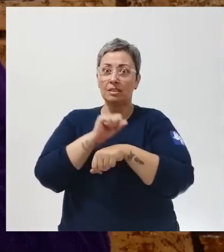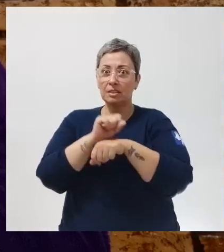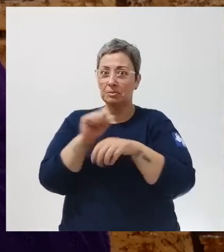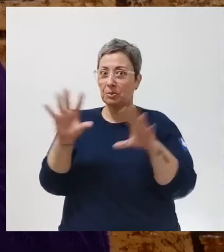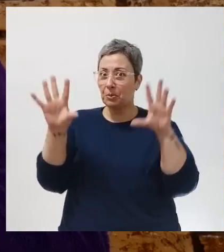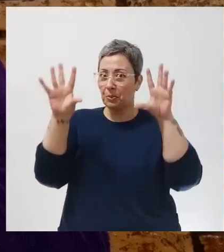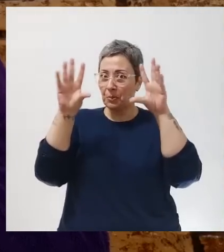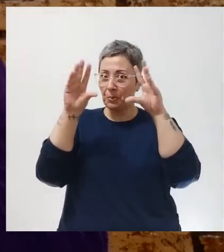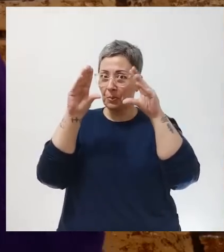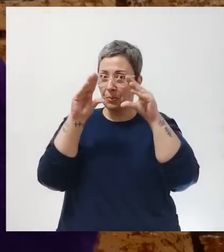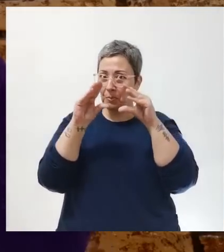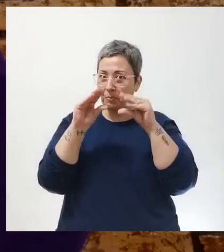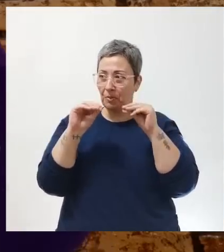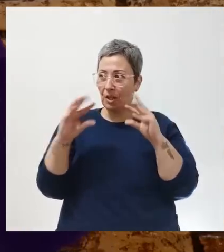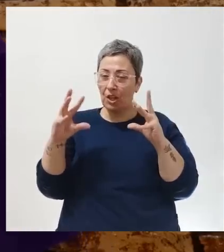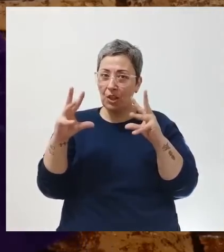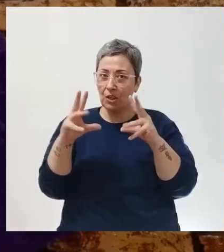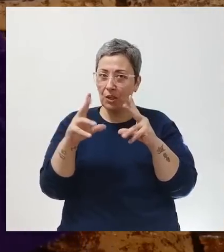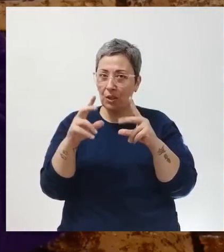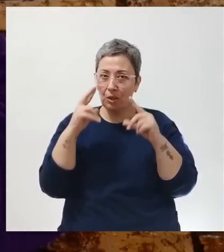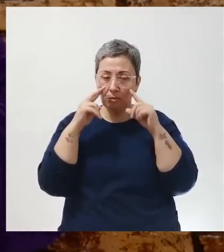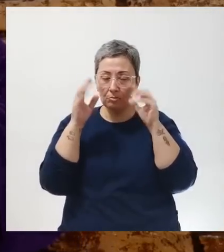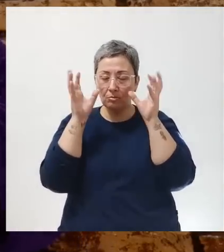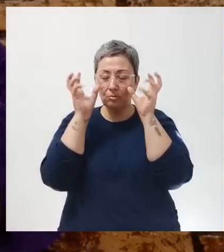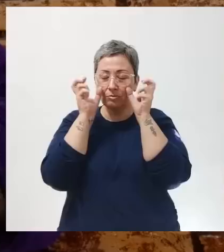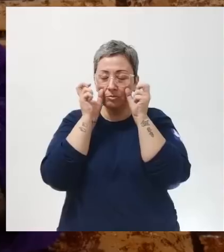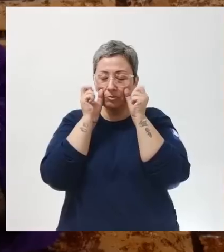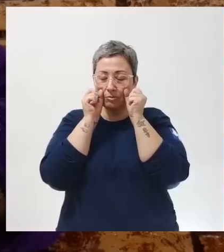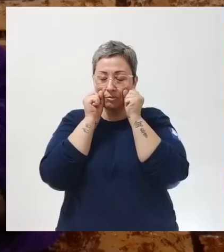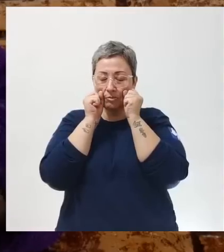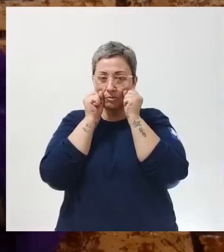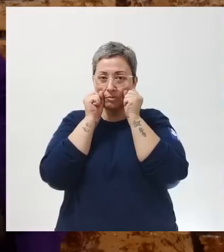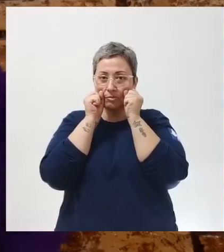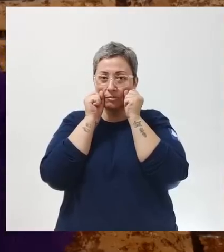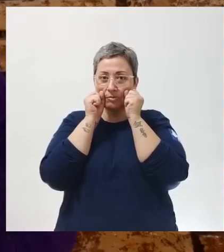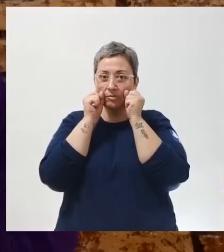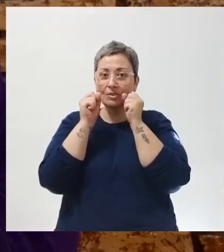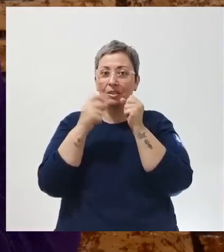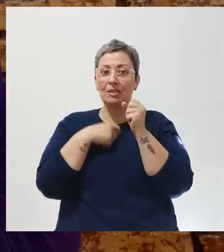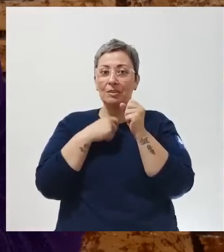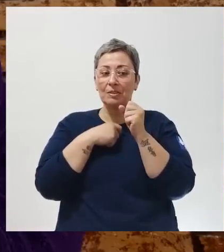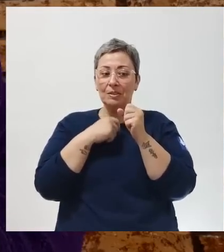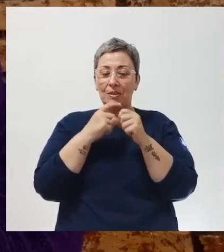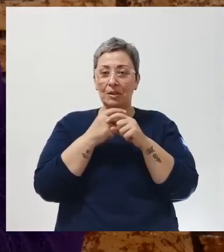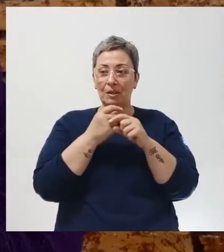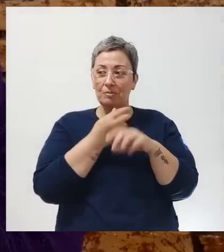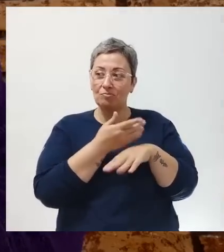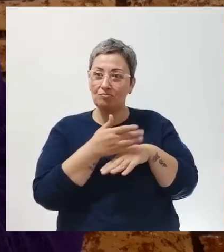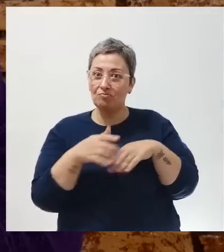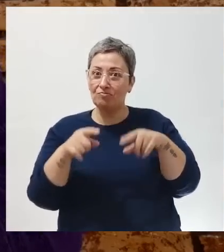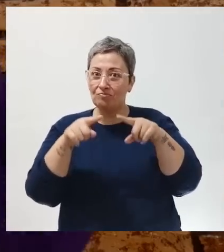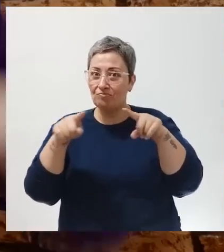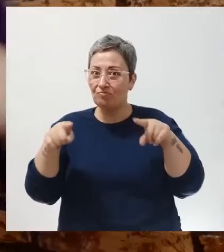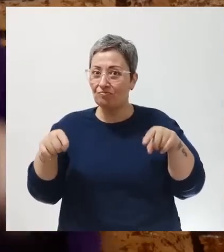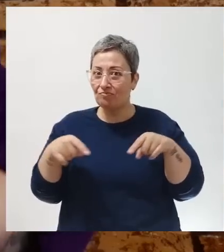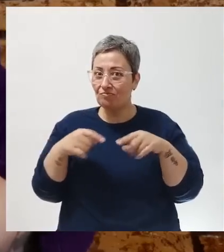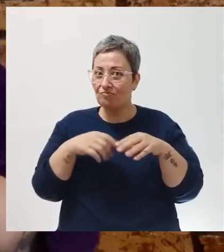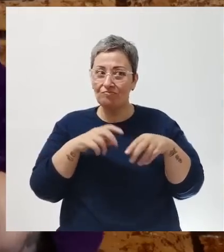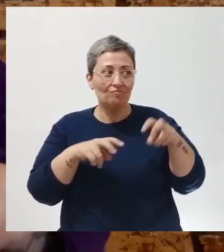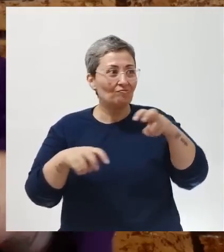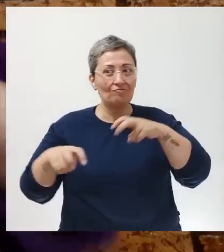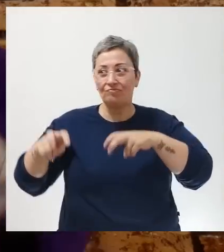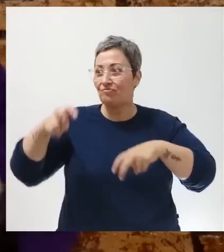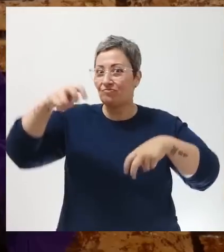Esperou a noite. Quando todos os olhos se fecharam, saiu dos seus aposentos,